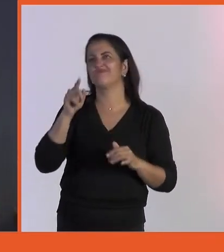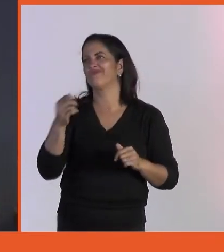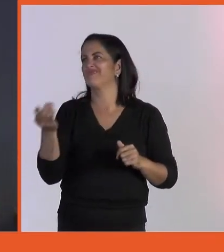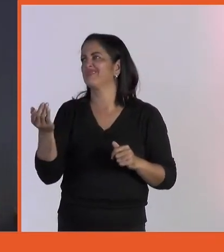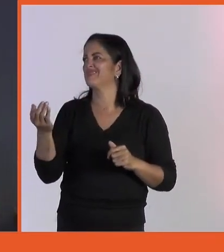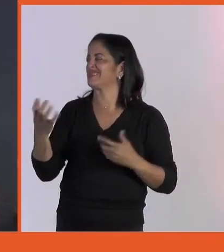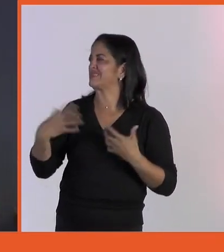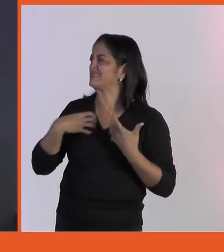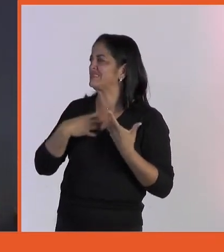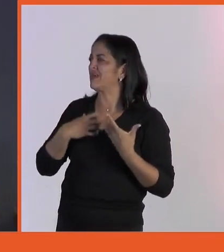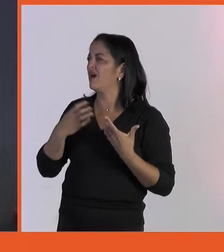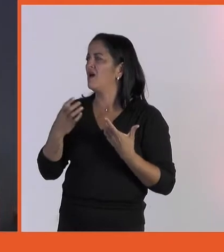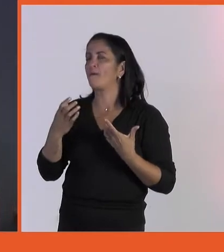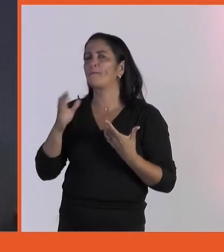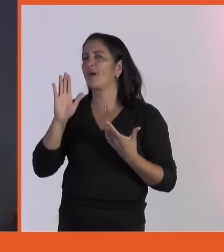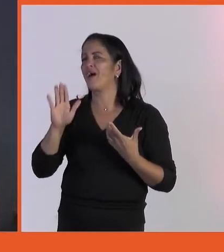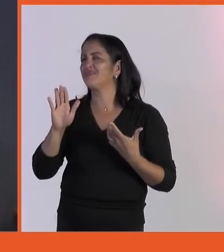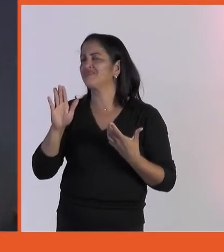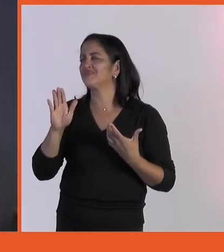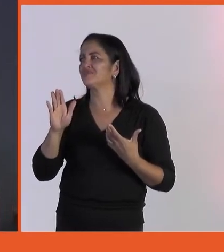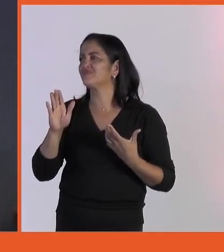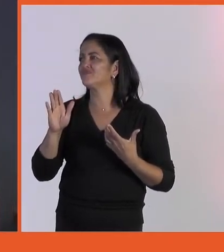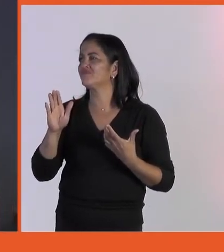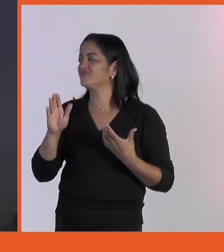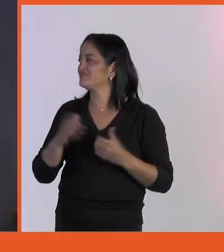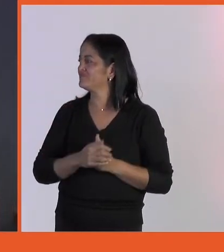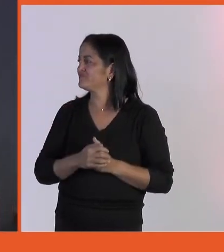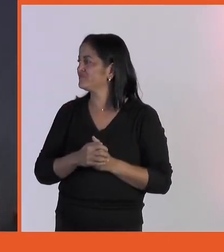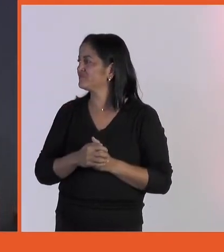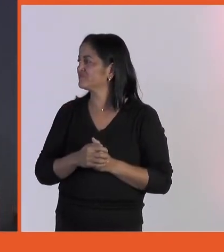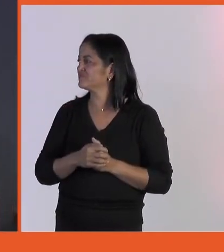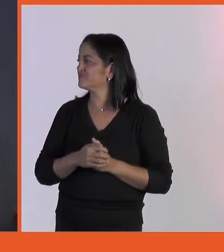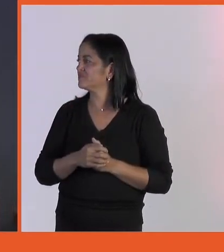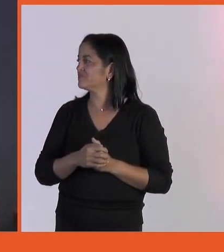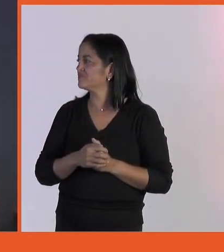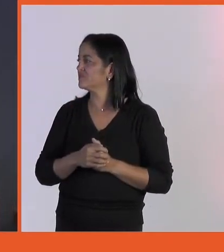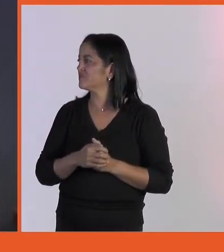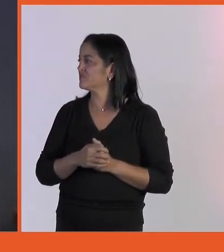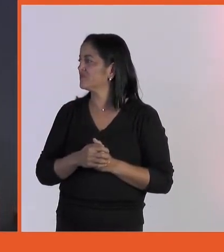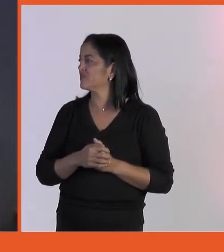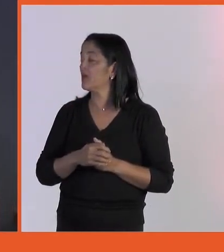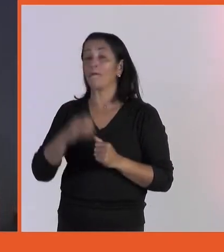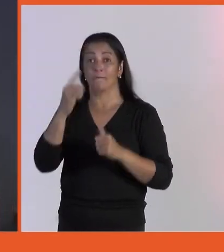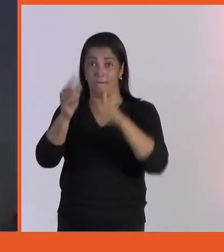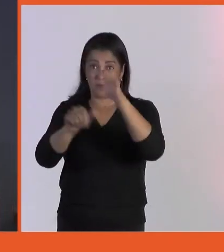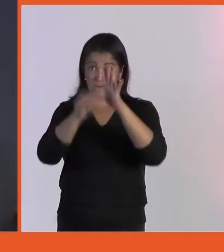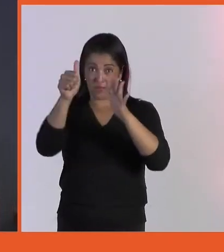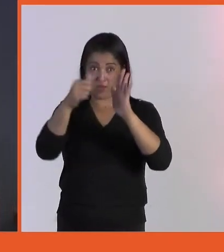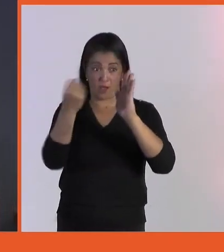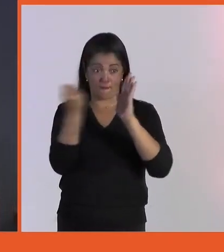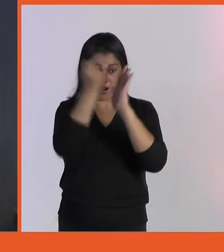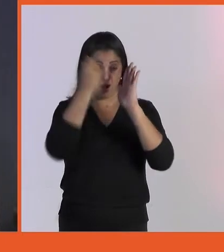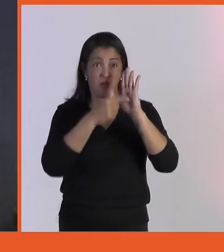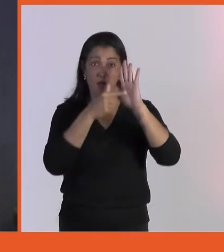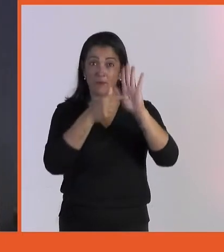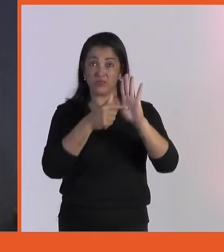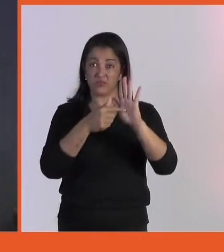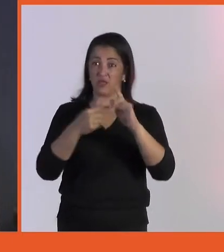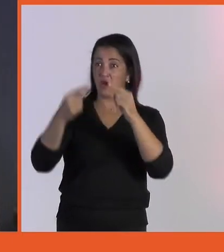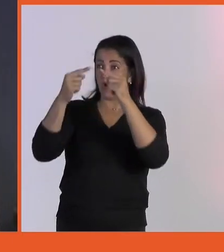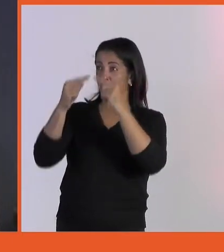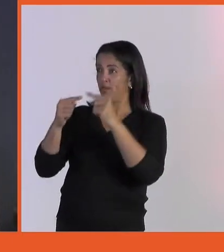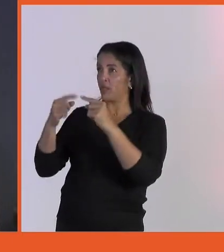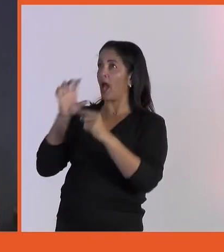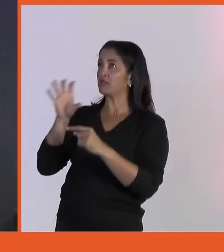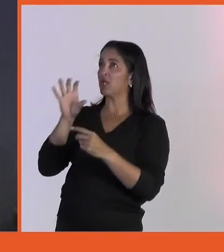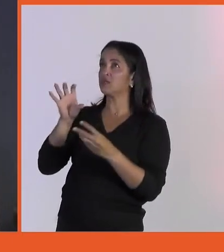o seu primeiro, sabe, AdSense do YouTube, primeiro cheque da Twitch, primeira publi, aí você vai, sabe, você vai, pô,